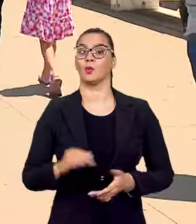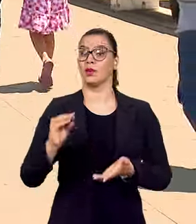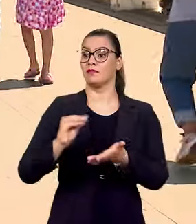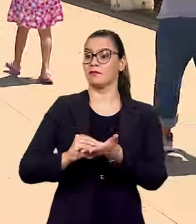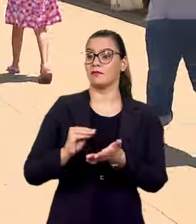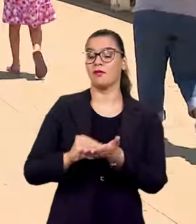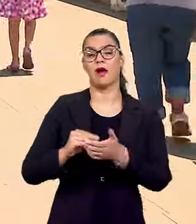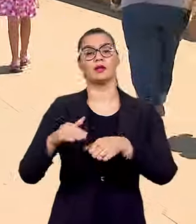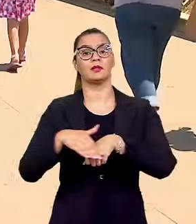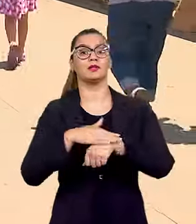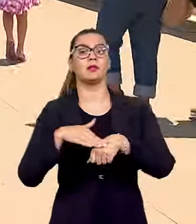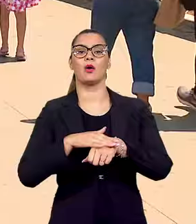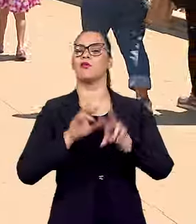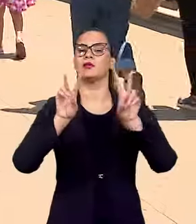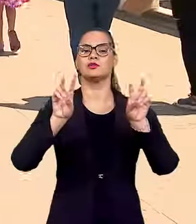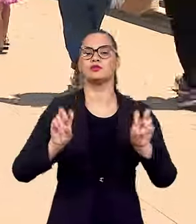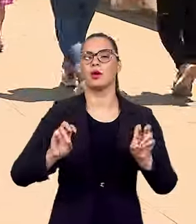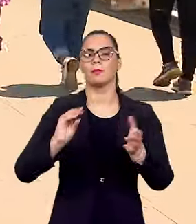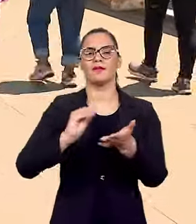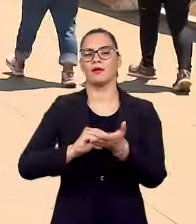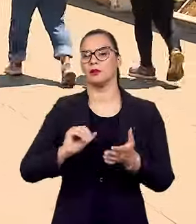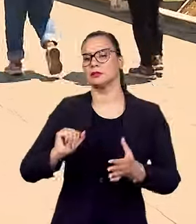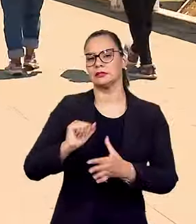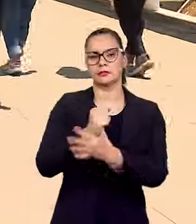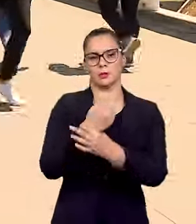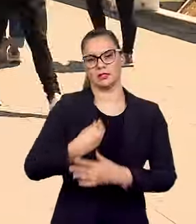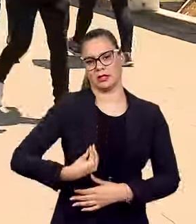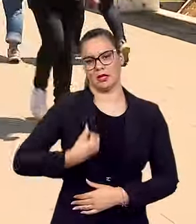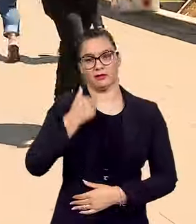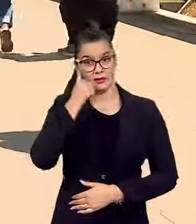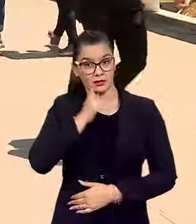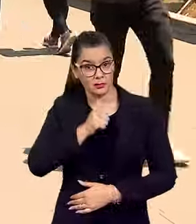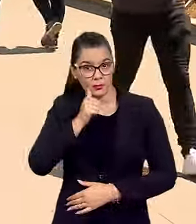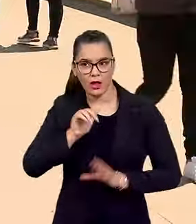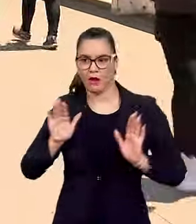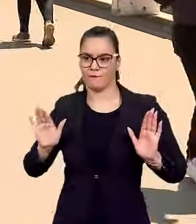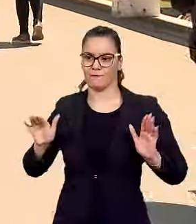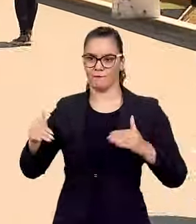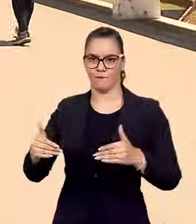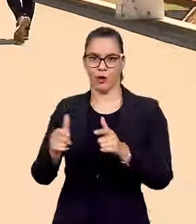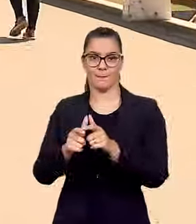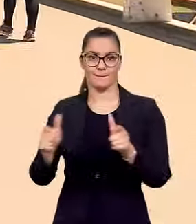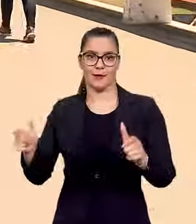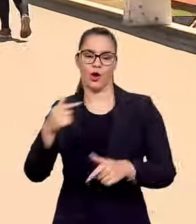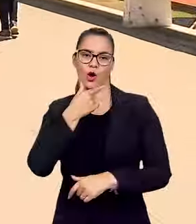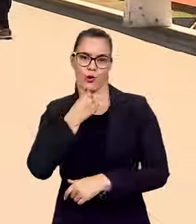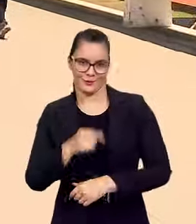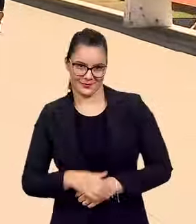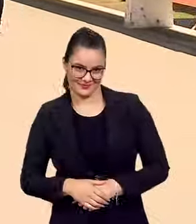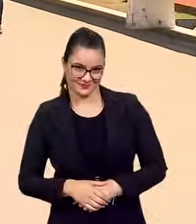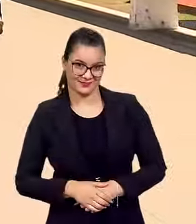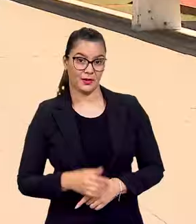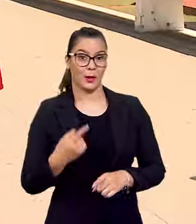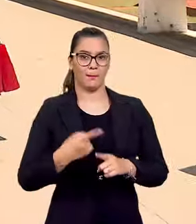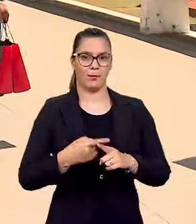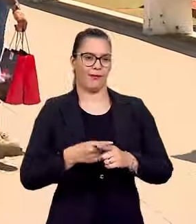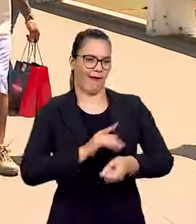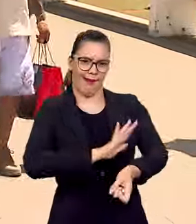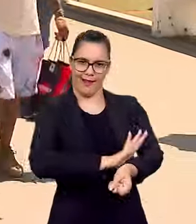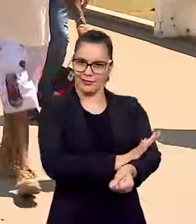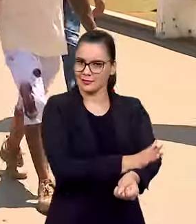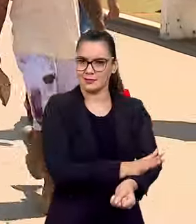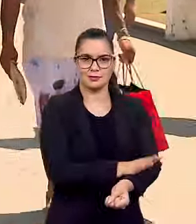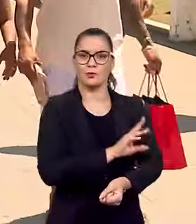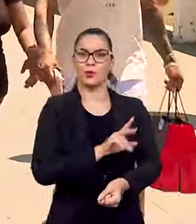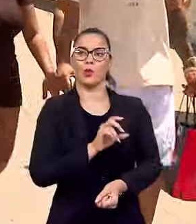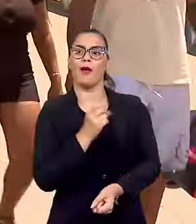O que mais faz falta na conversa sobre a insegurança na vida das mulheres é um foco bem maior nos homens. Porque, assim como no caso